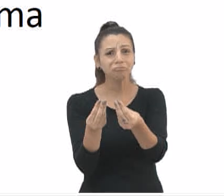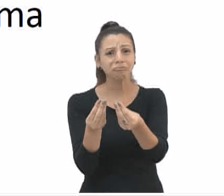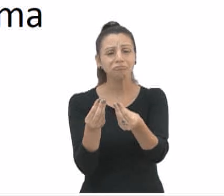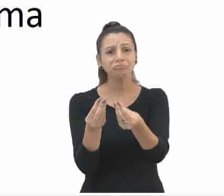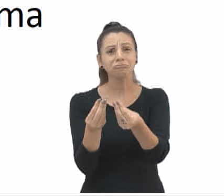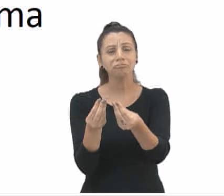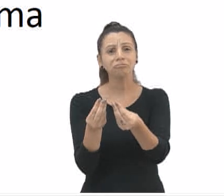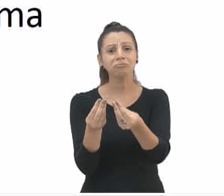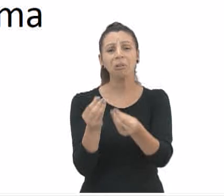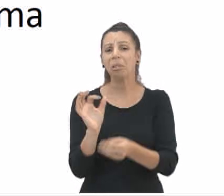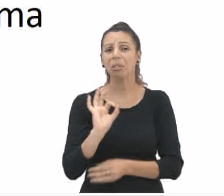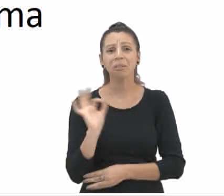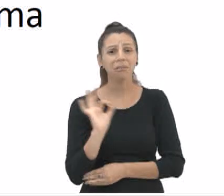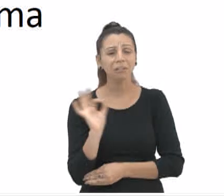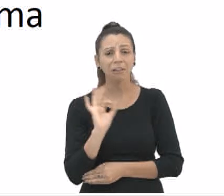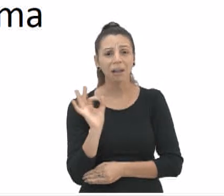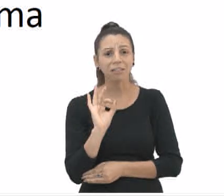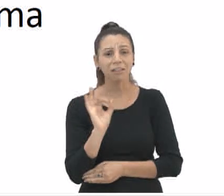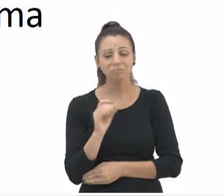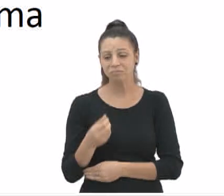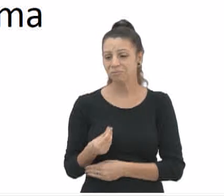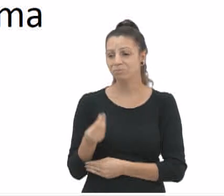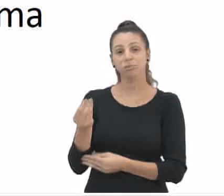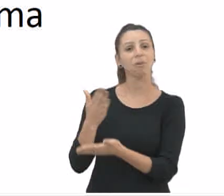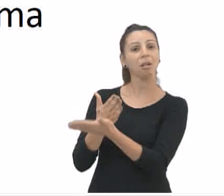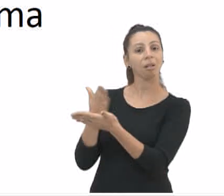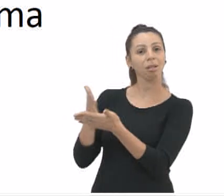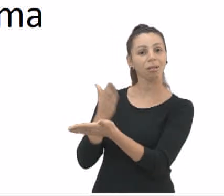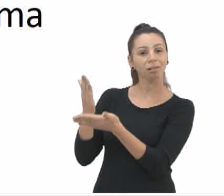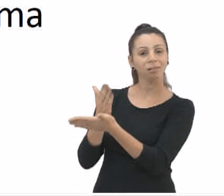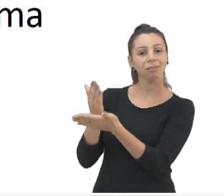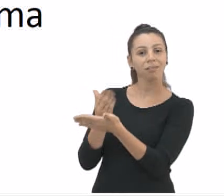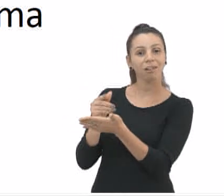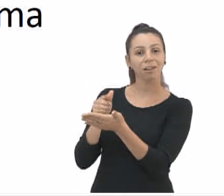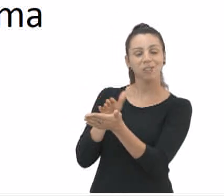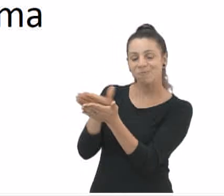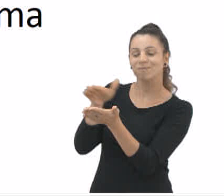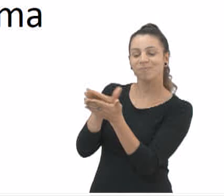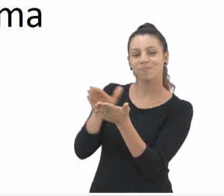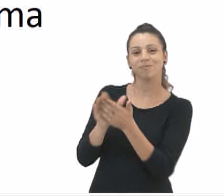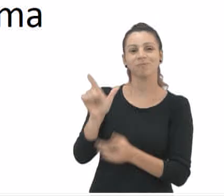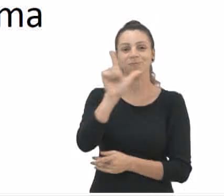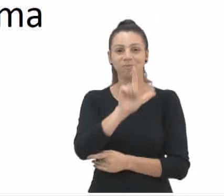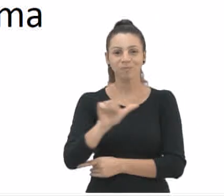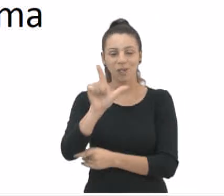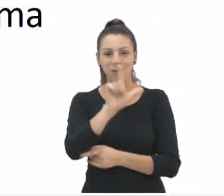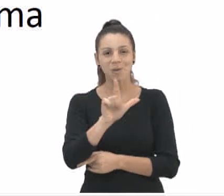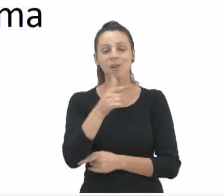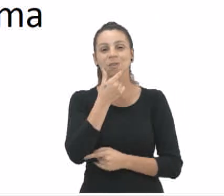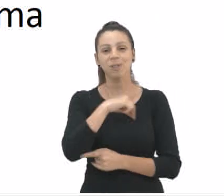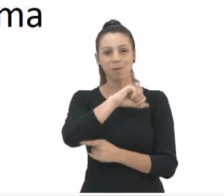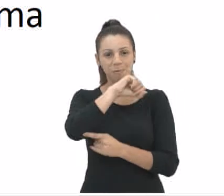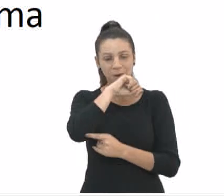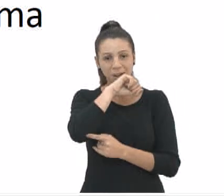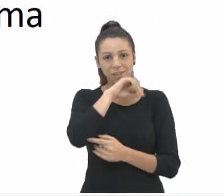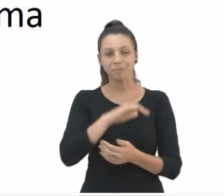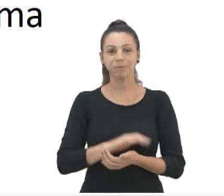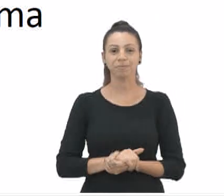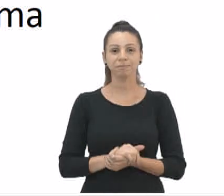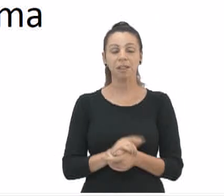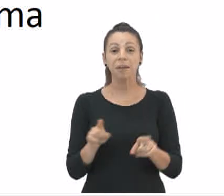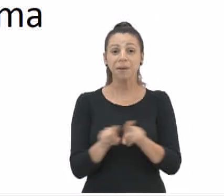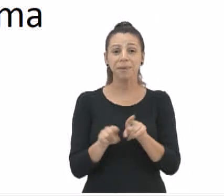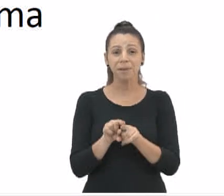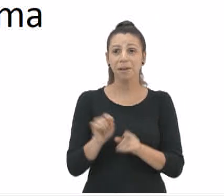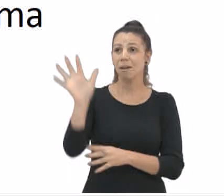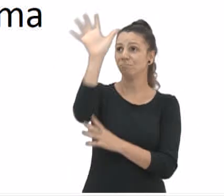em mãos um cartão postal da loja do pai. Ainda por cima, era de paisagem do